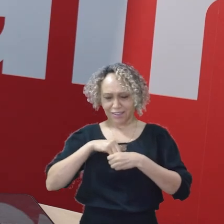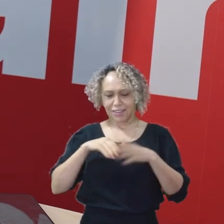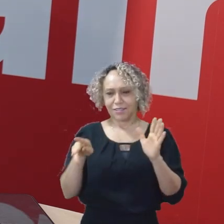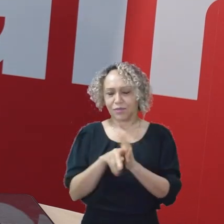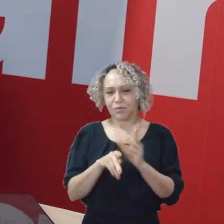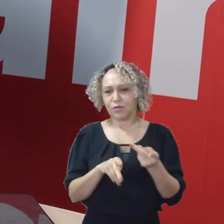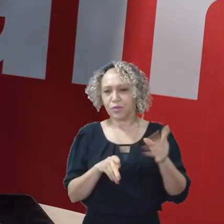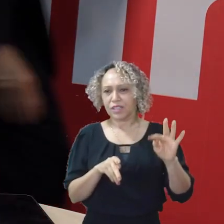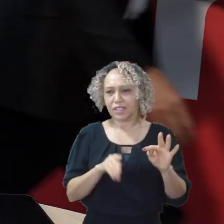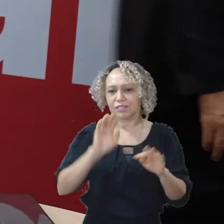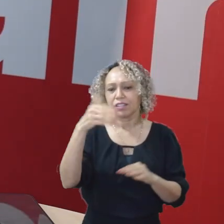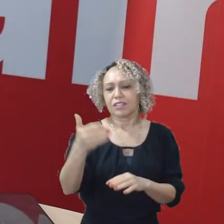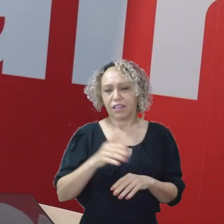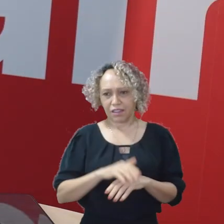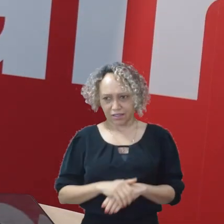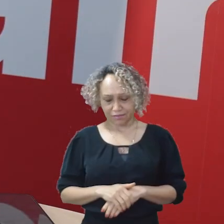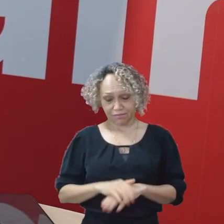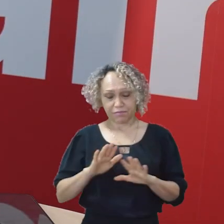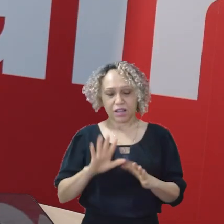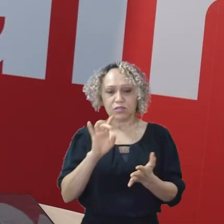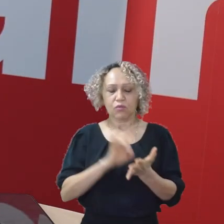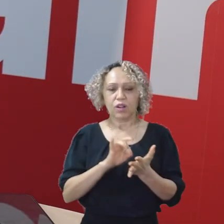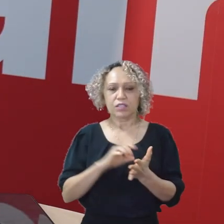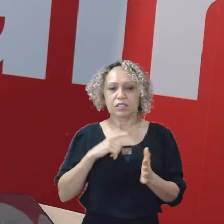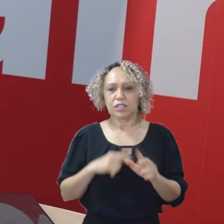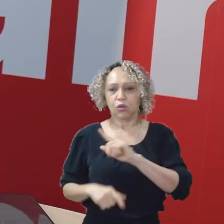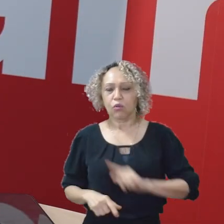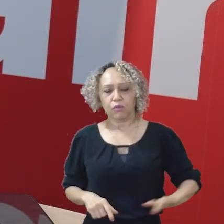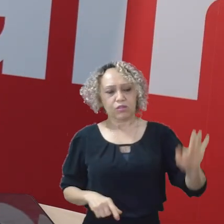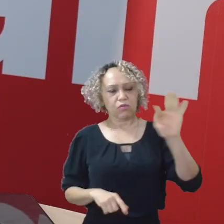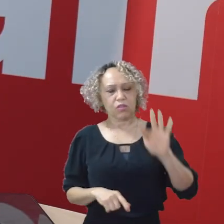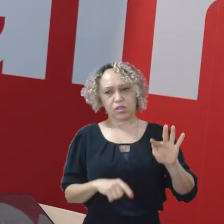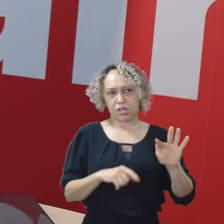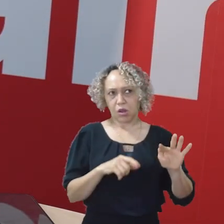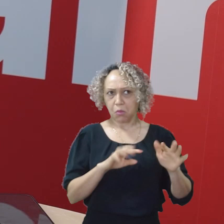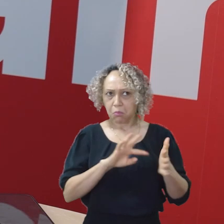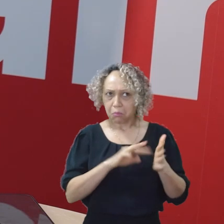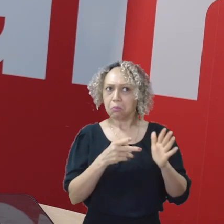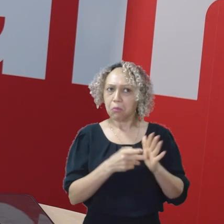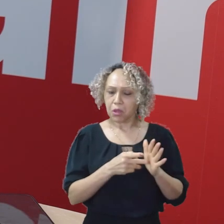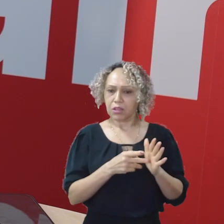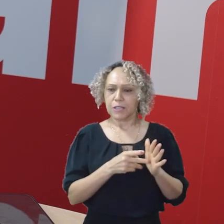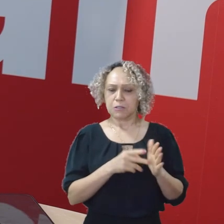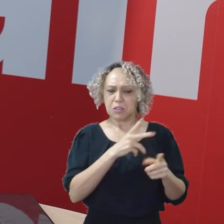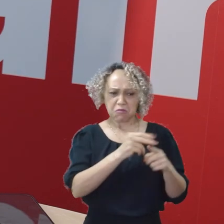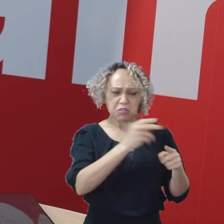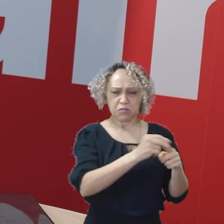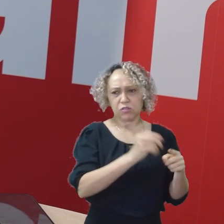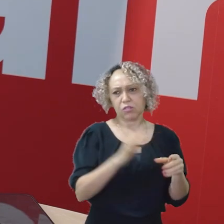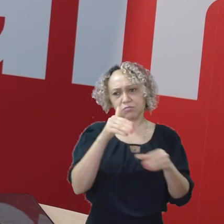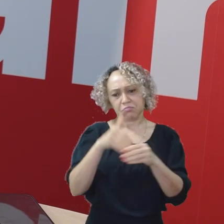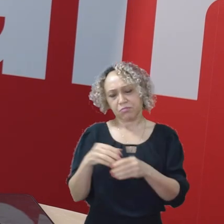mas havia essa expectativa. E isso mostra que o fato de você ter o governo federal necessariamente não quer dizer que você vai